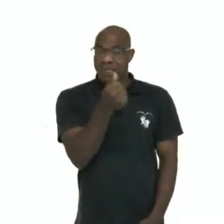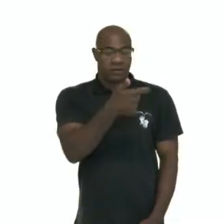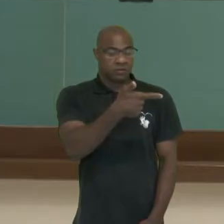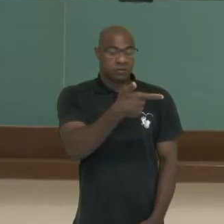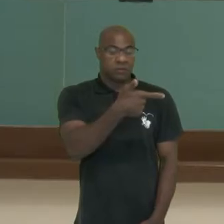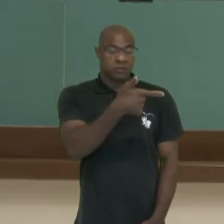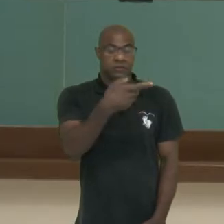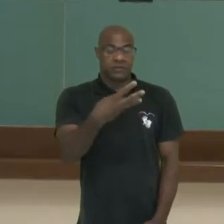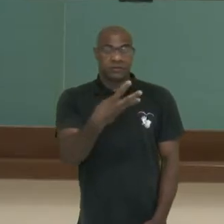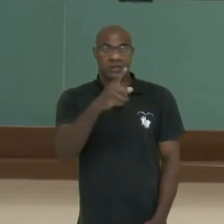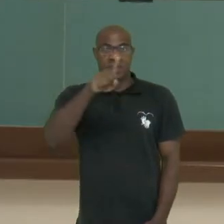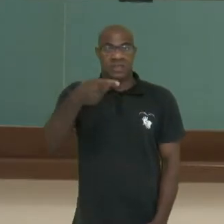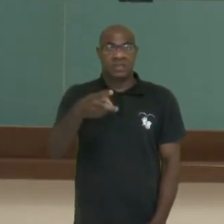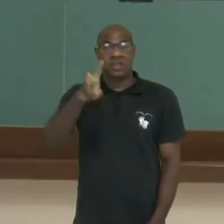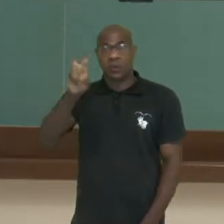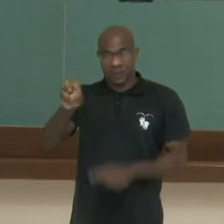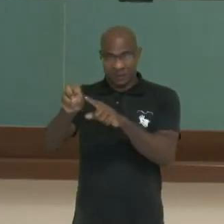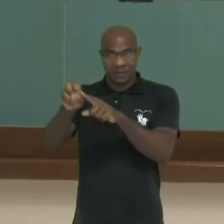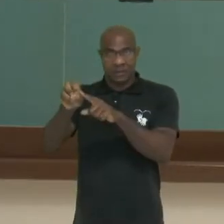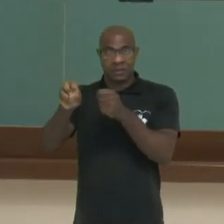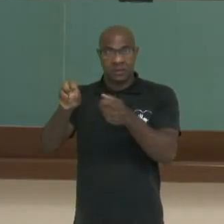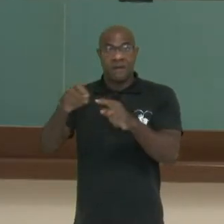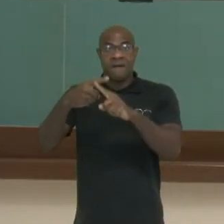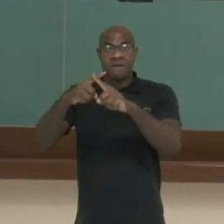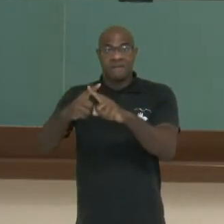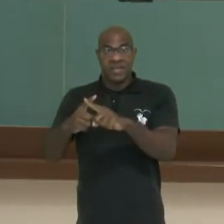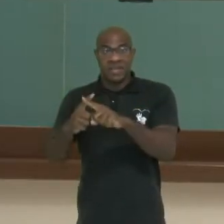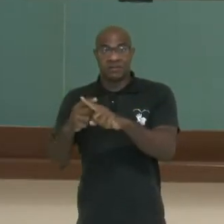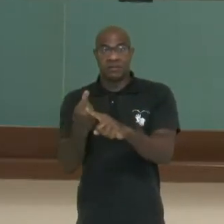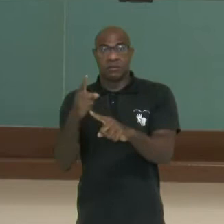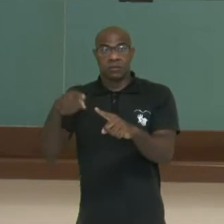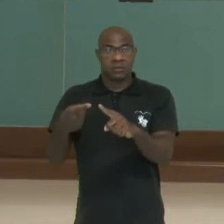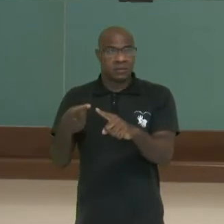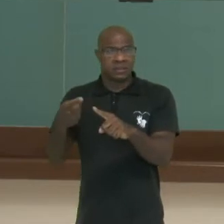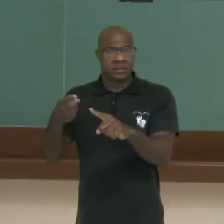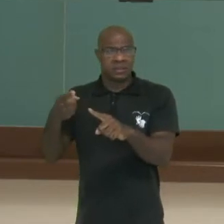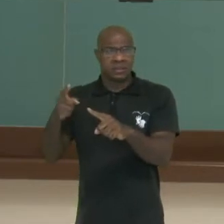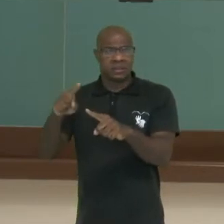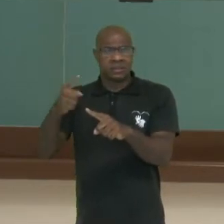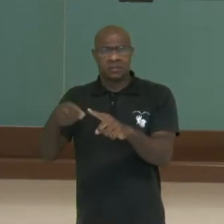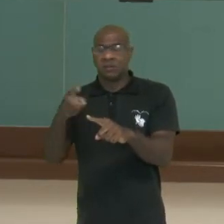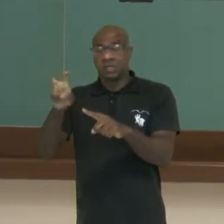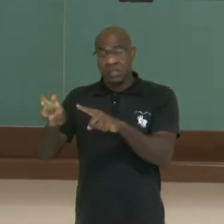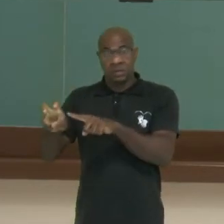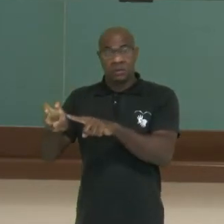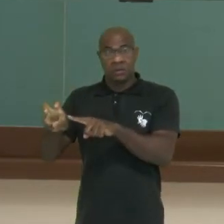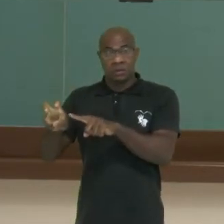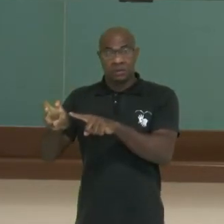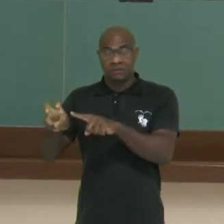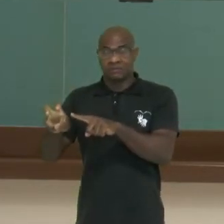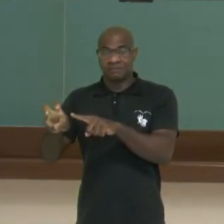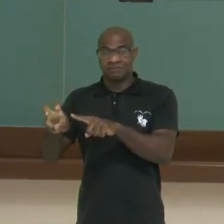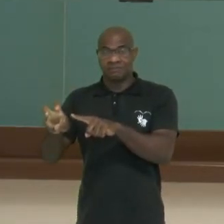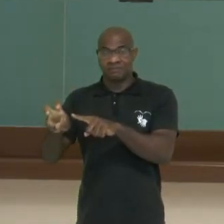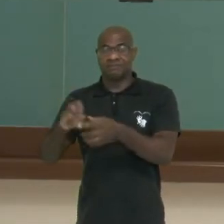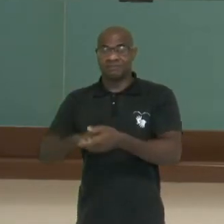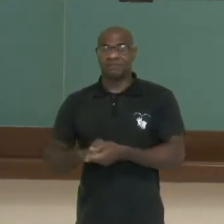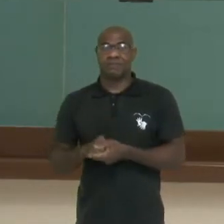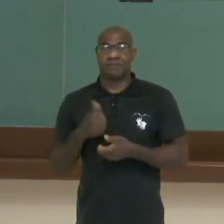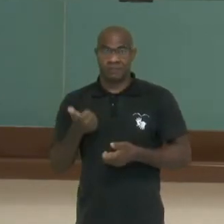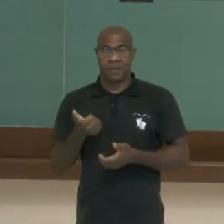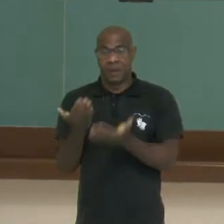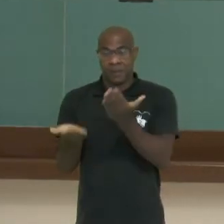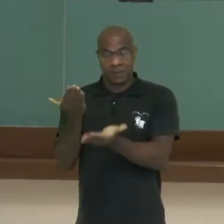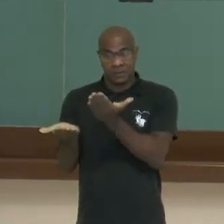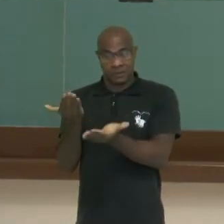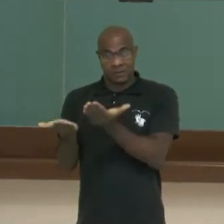da carne, né, que é R$ 23,50 vezes a quantidade comprada, que é 1,5, que é 1,5 kg, tá bom?